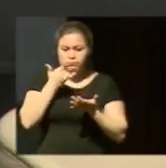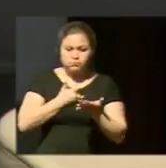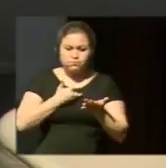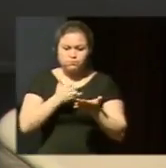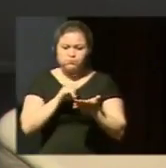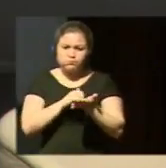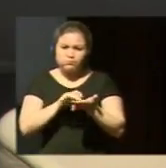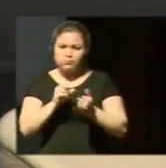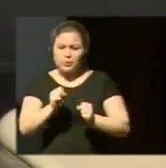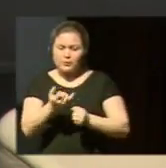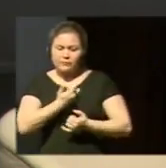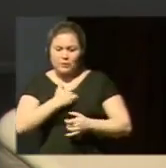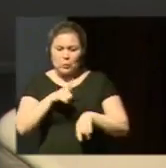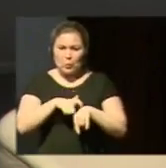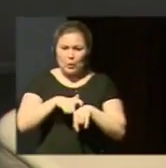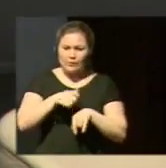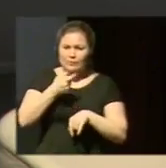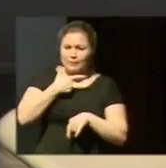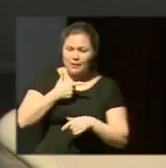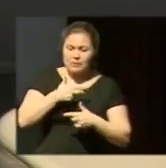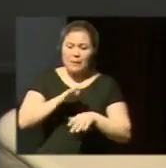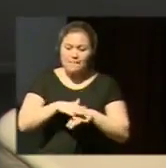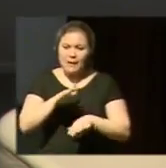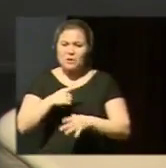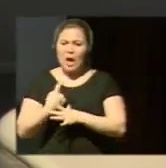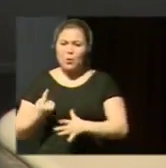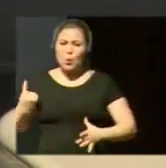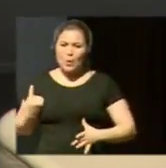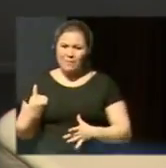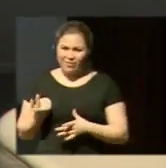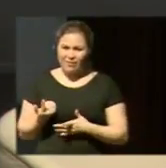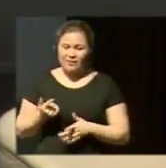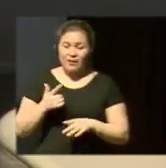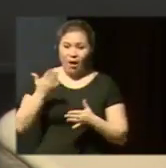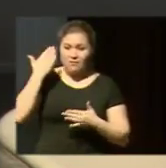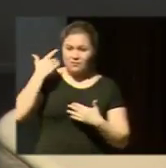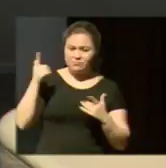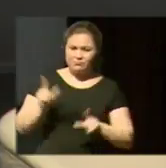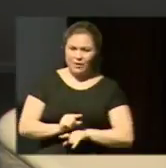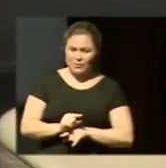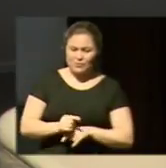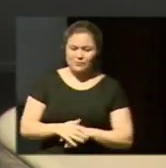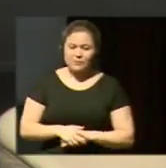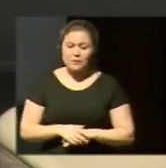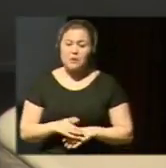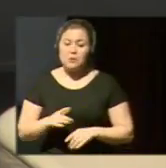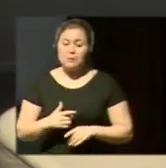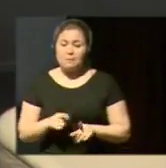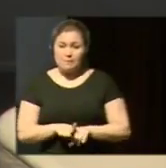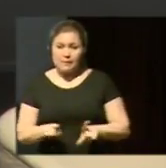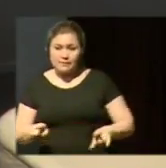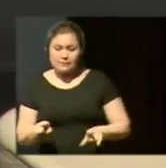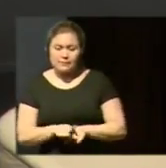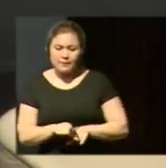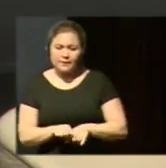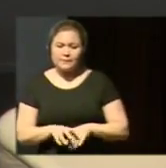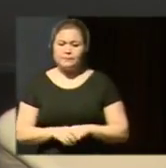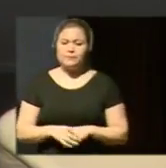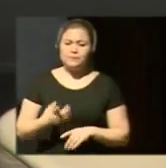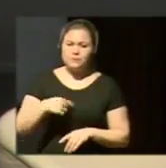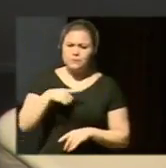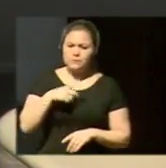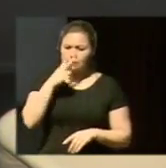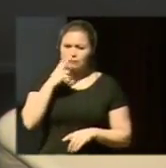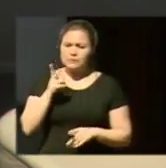comprimido, ou seja, se cria mais autonomia, mais do que jamais antes. Por outro lado, a